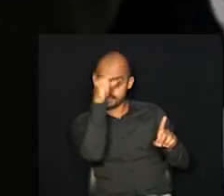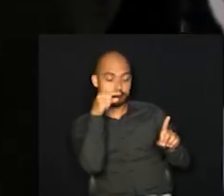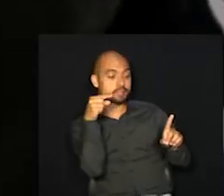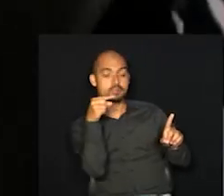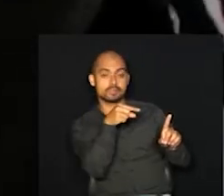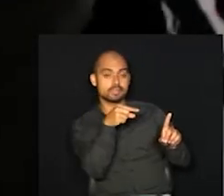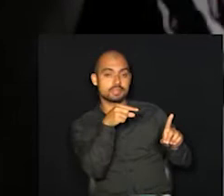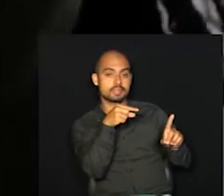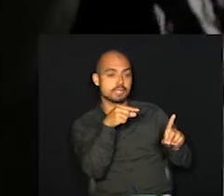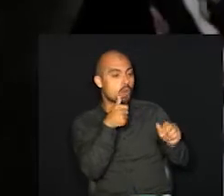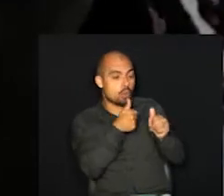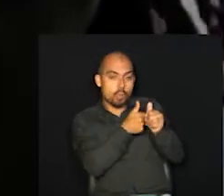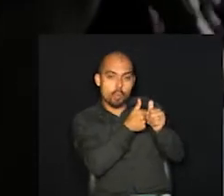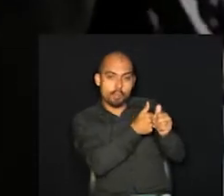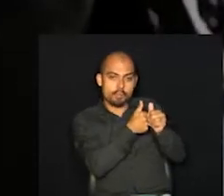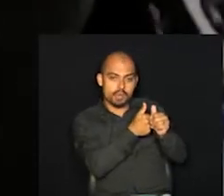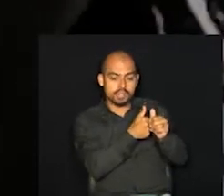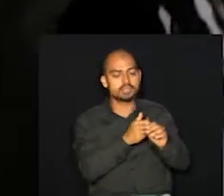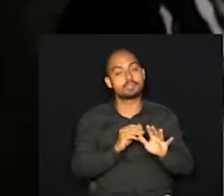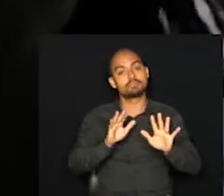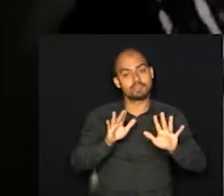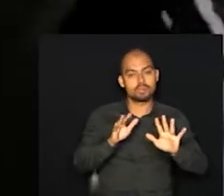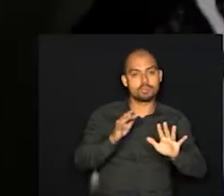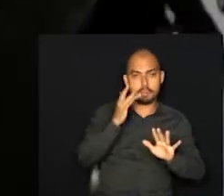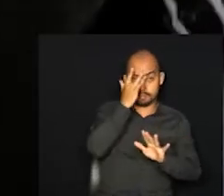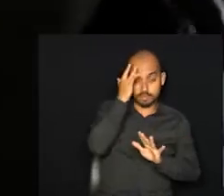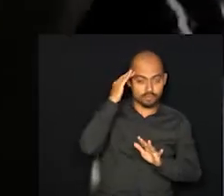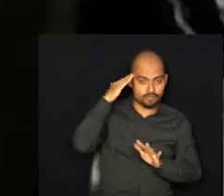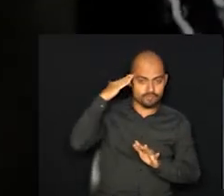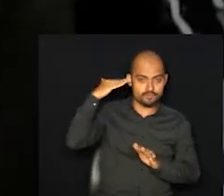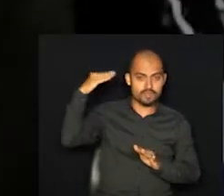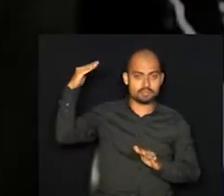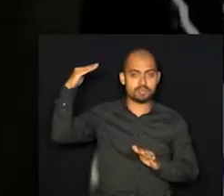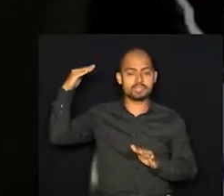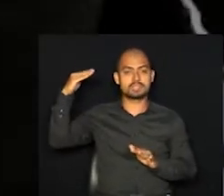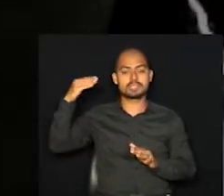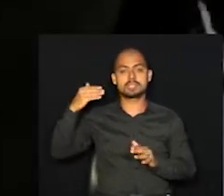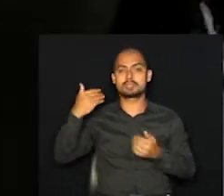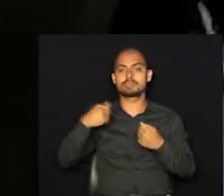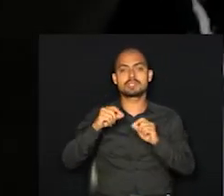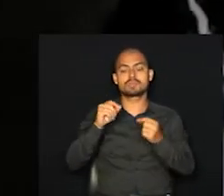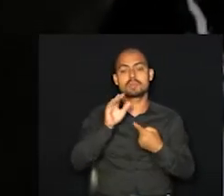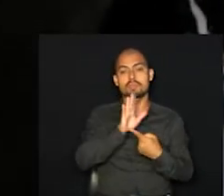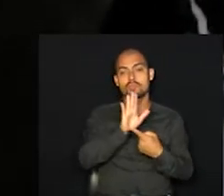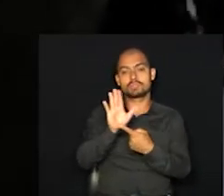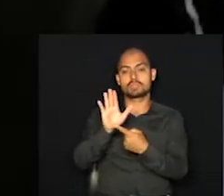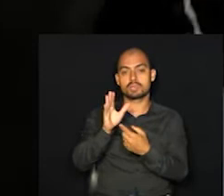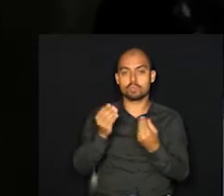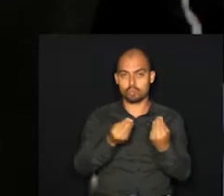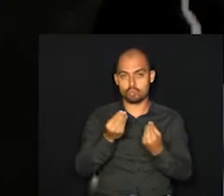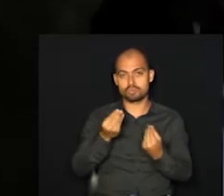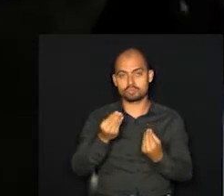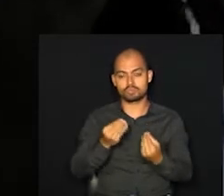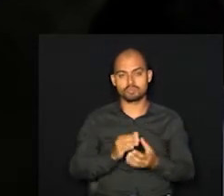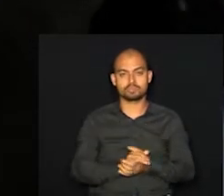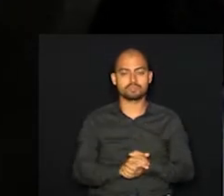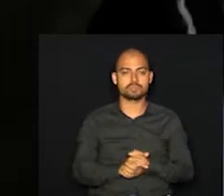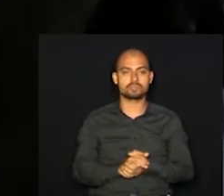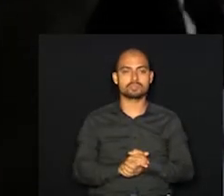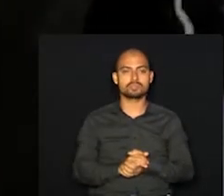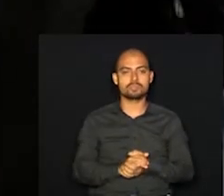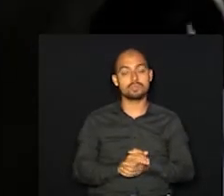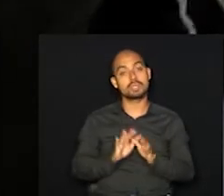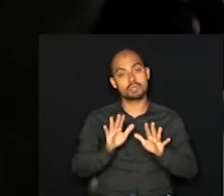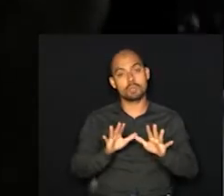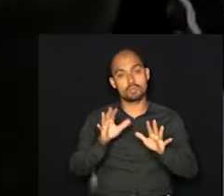as pessoas famosas, as pessoas mostrarem como que elas conseguiram chegar lá, entendeu? Eu acho que esse aprendizado, eu acho